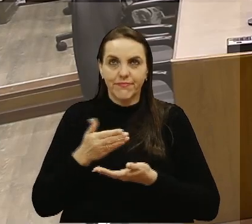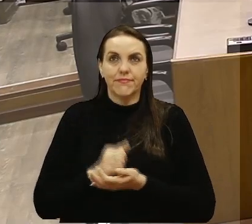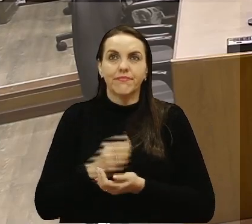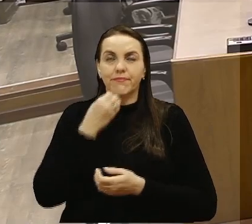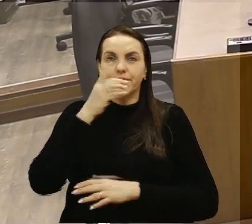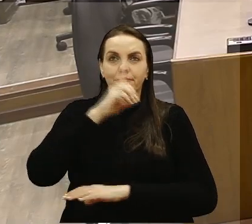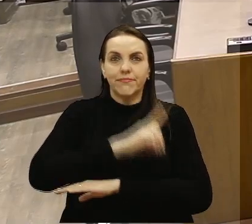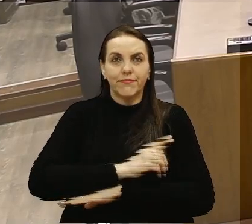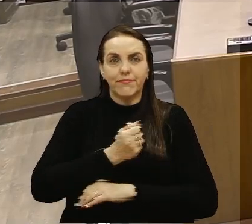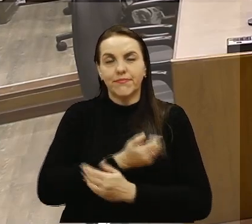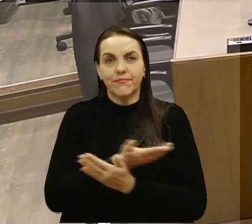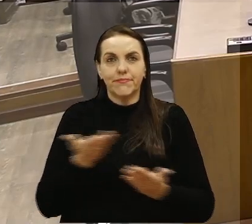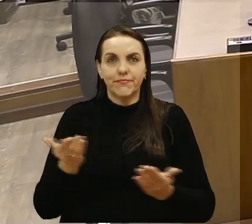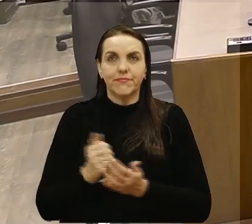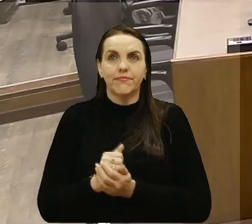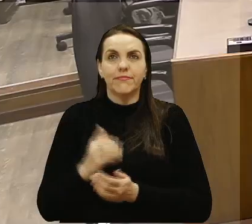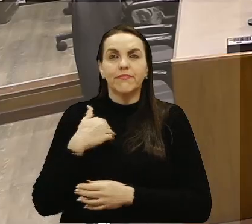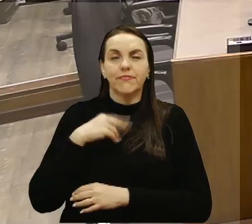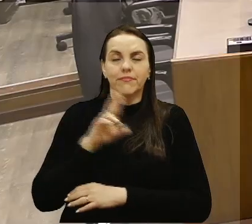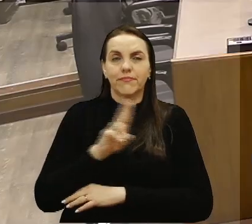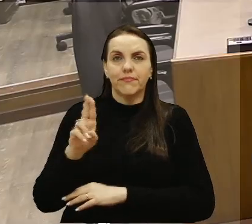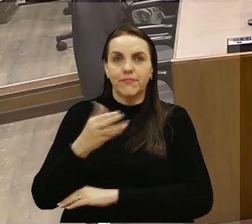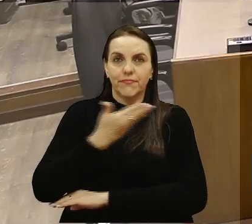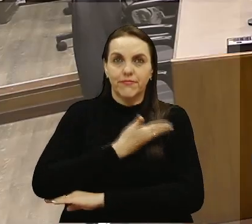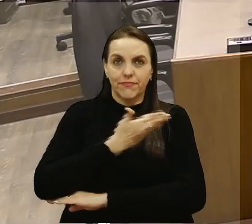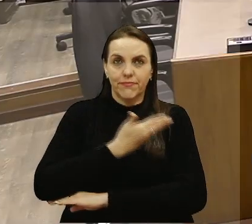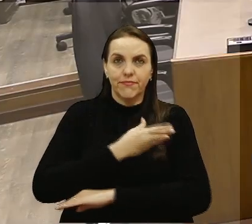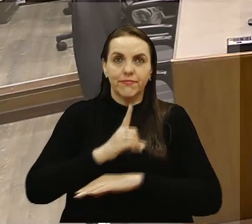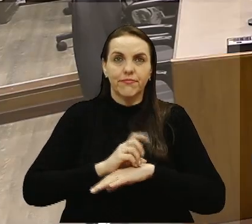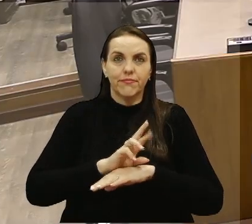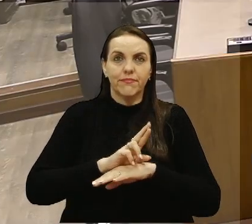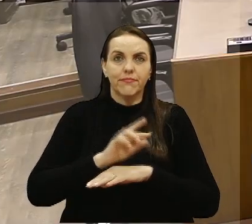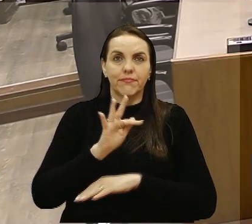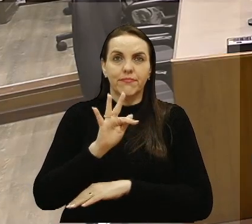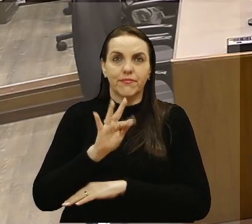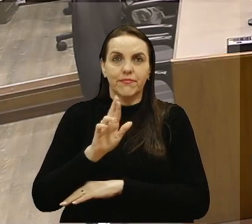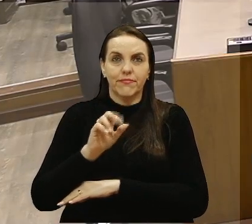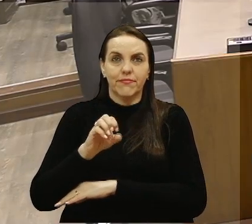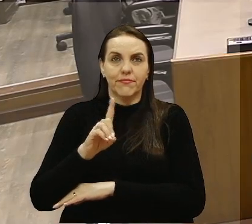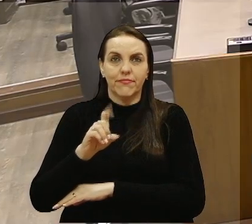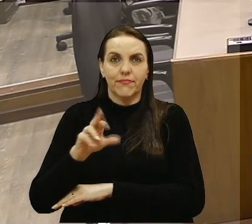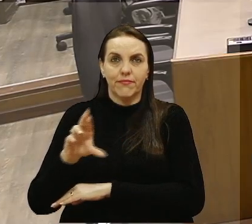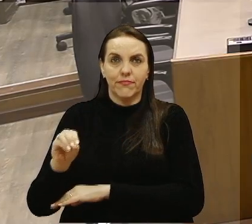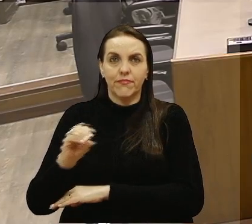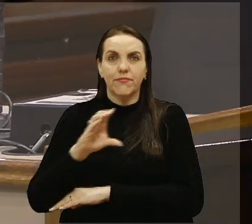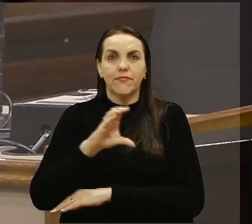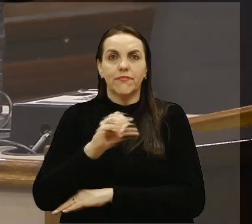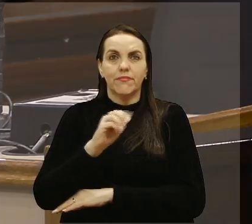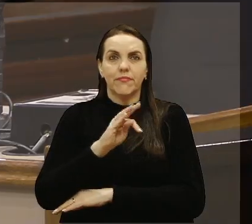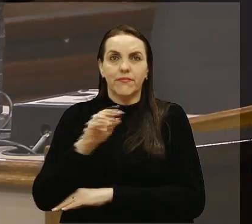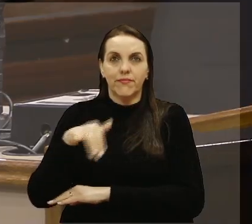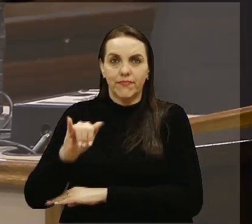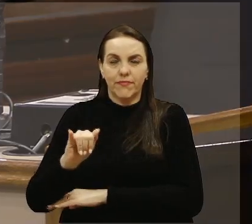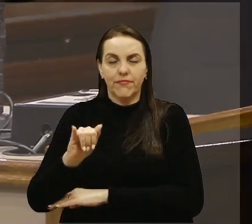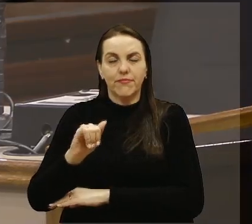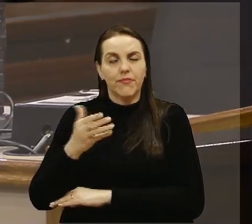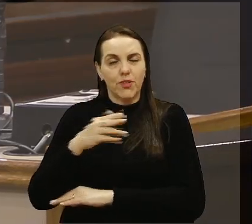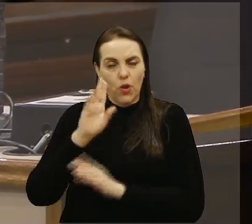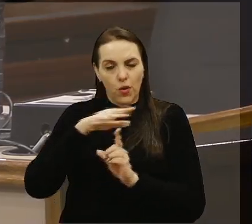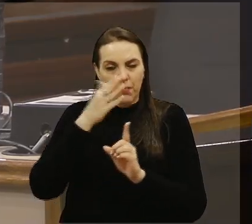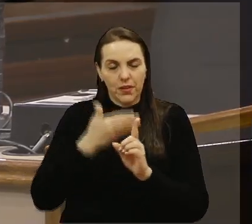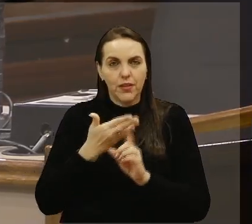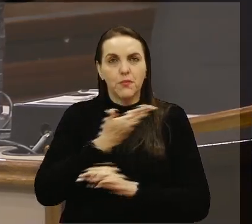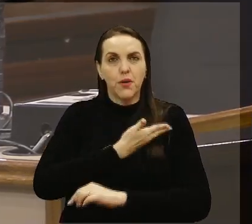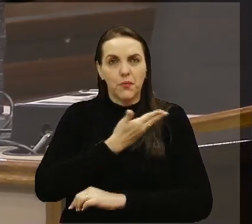dia a todos, em nome do meu amigo, Dr. Frederico Catani, que vem aqui trazer essa homenagem ao meu grande amigo, Dr. João,